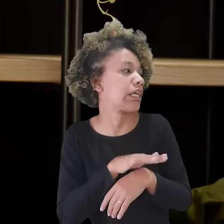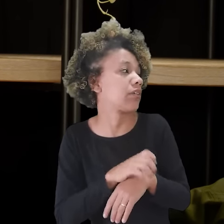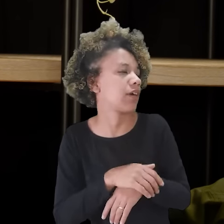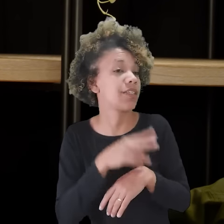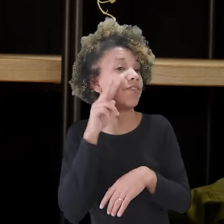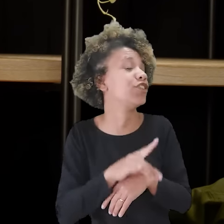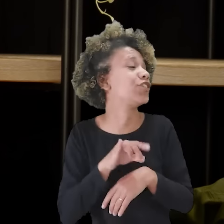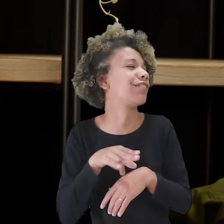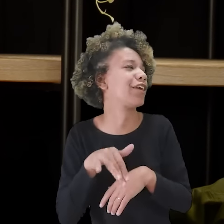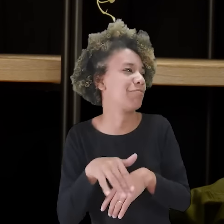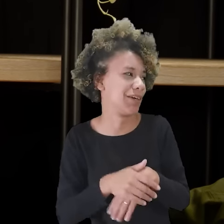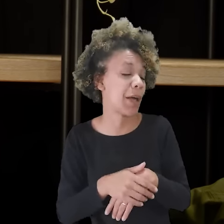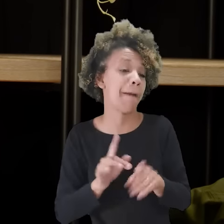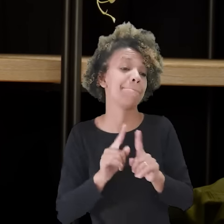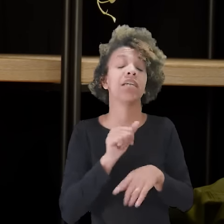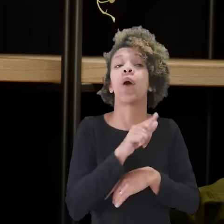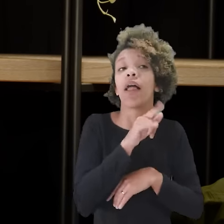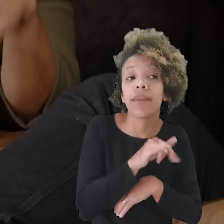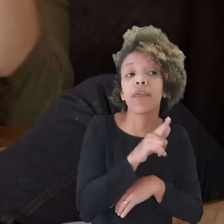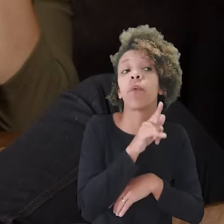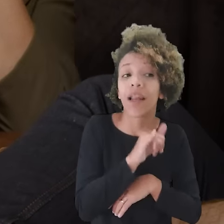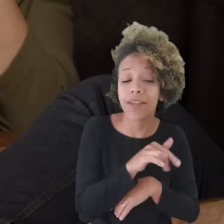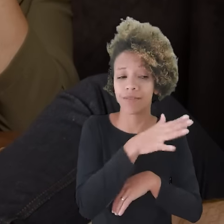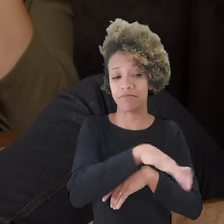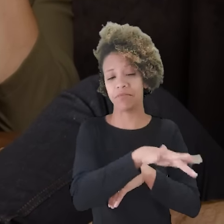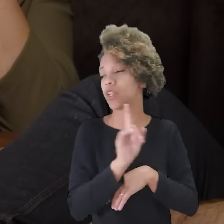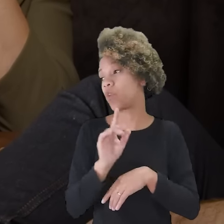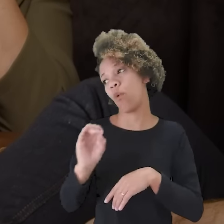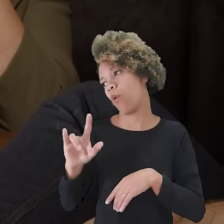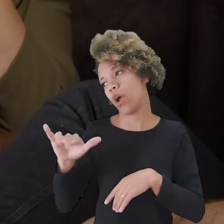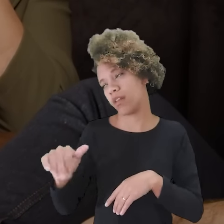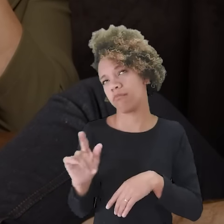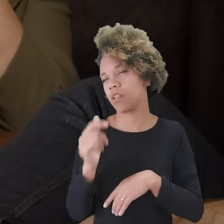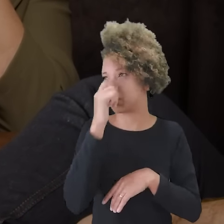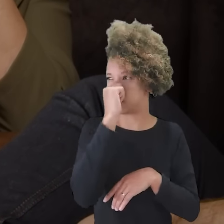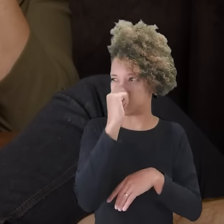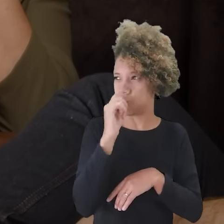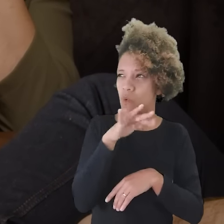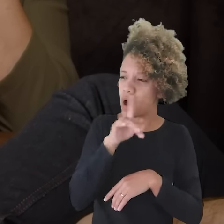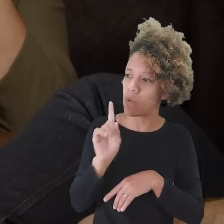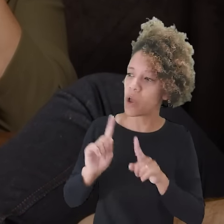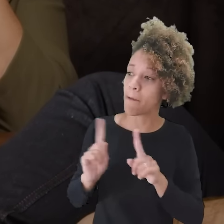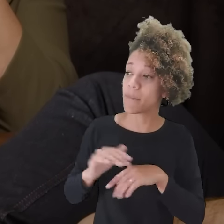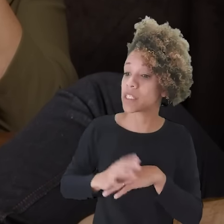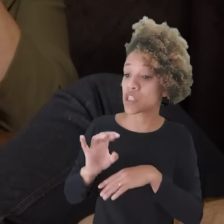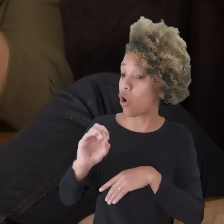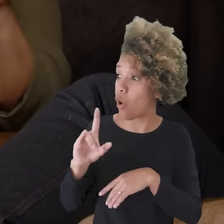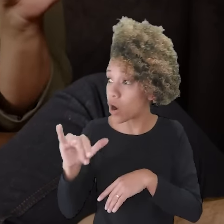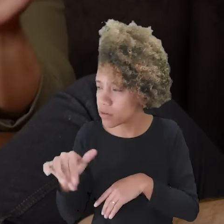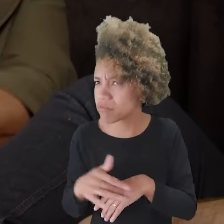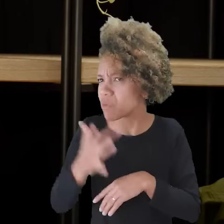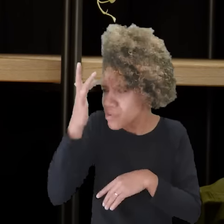Diadema mas é o ali o ali o ali não é que Olinda seja seja ruim é só que eles falam só linda